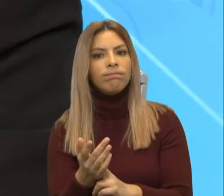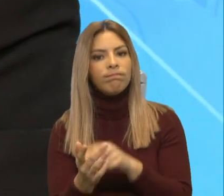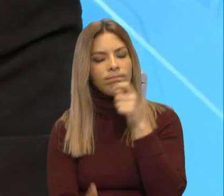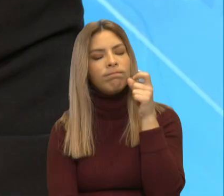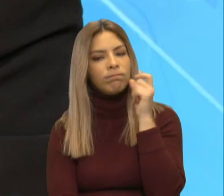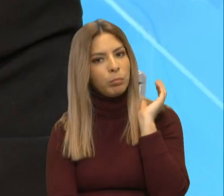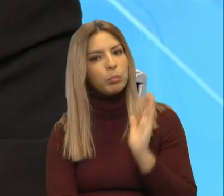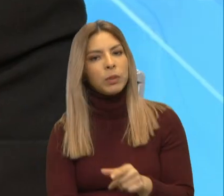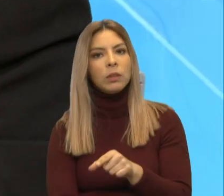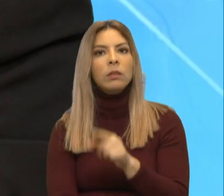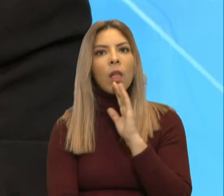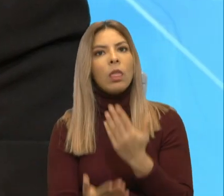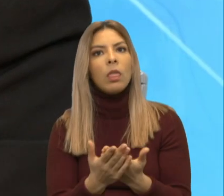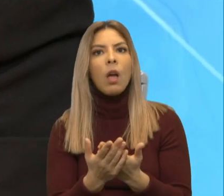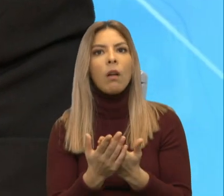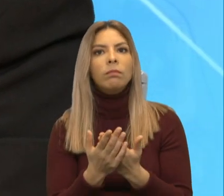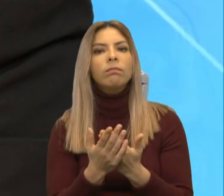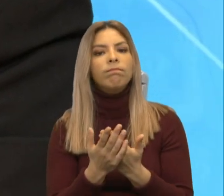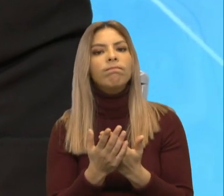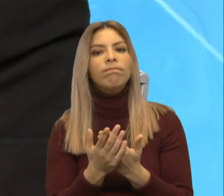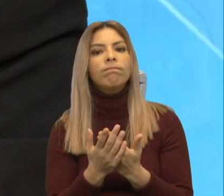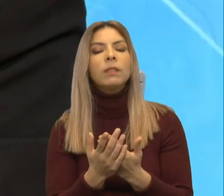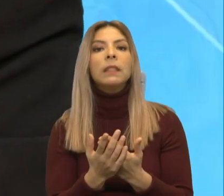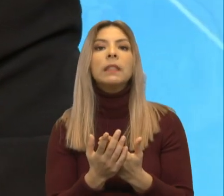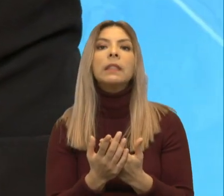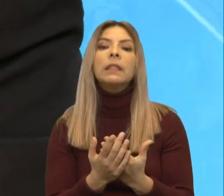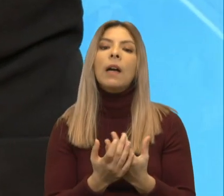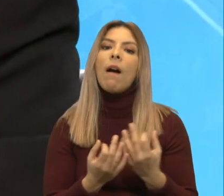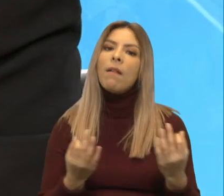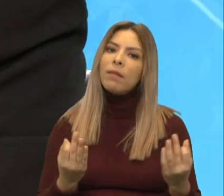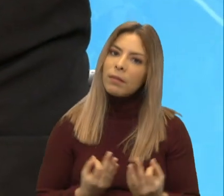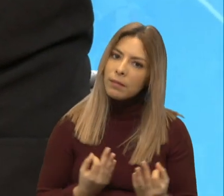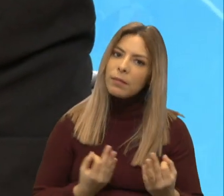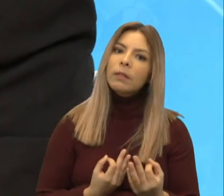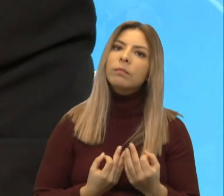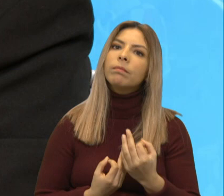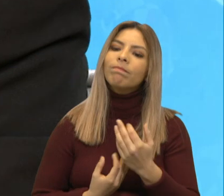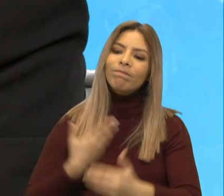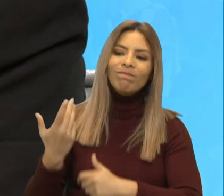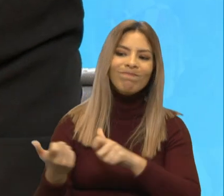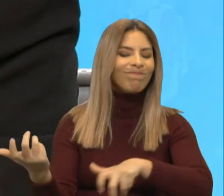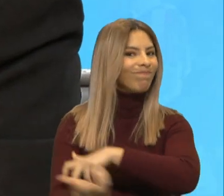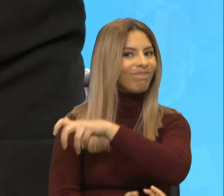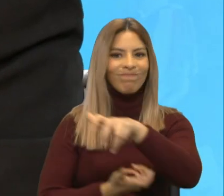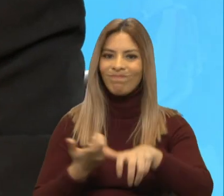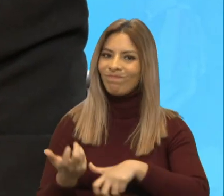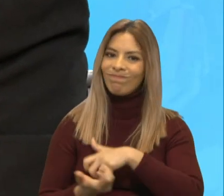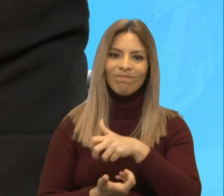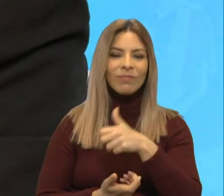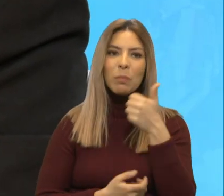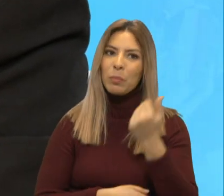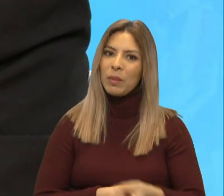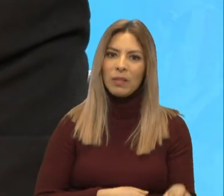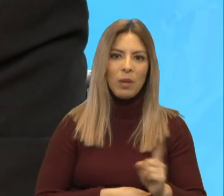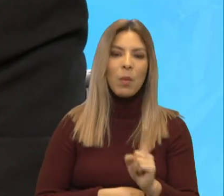poder colocar fim àqueles que são os males que perturbam aquilo que é a vida normal de